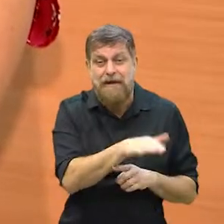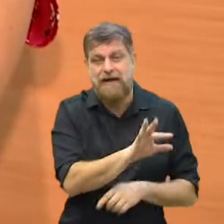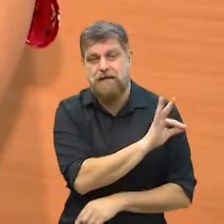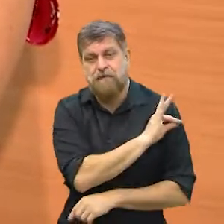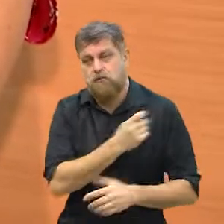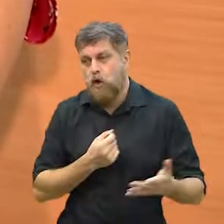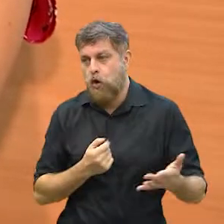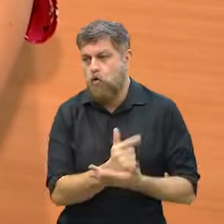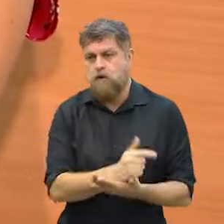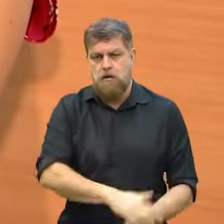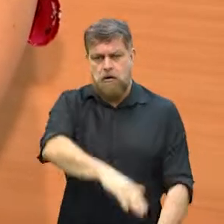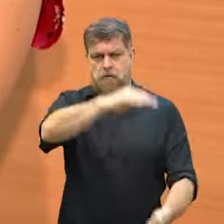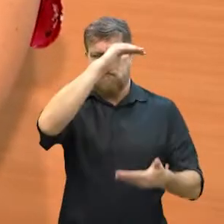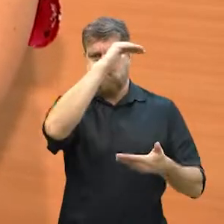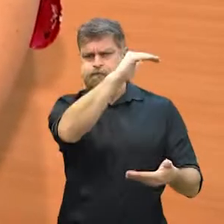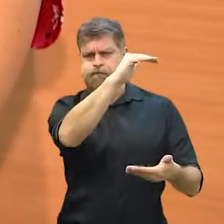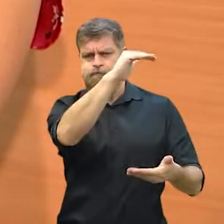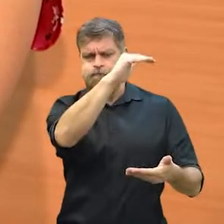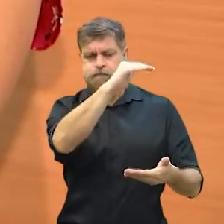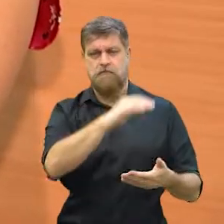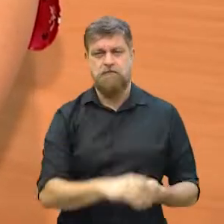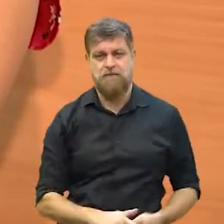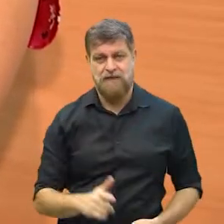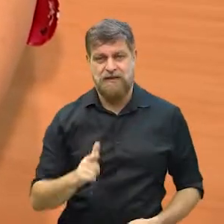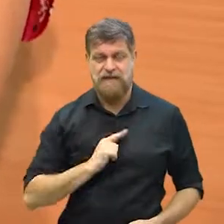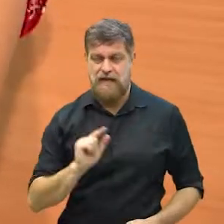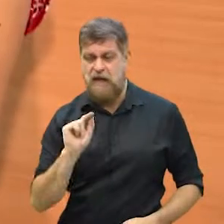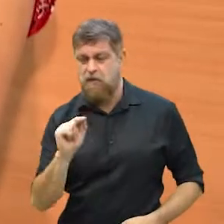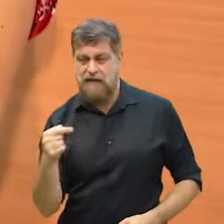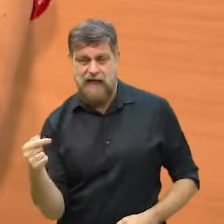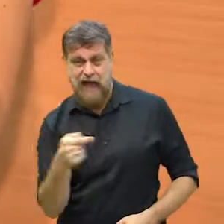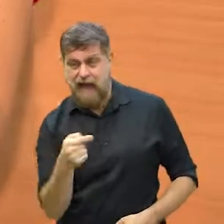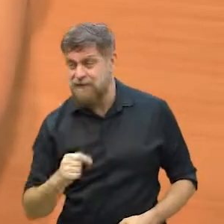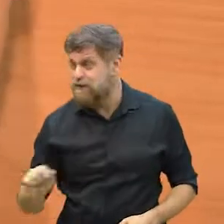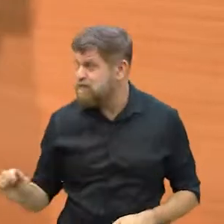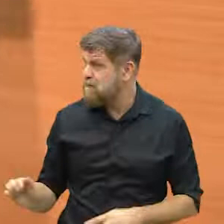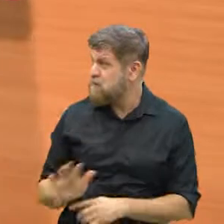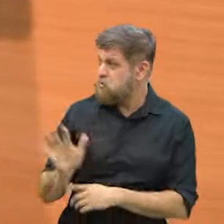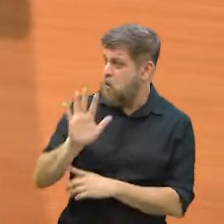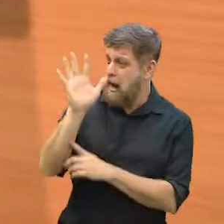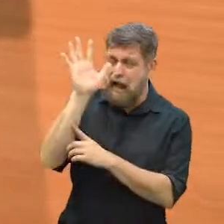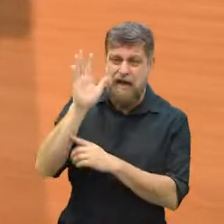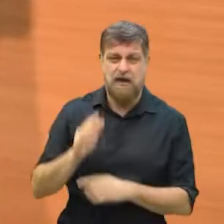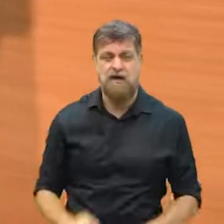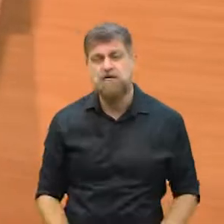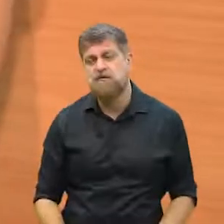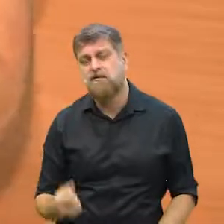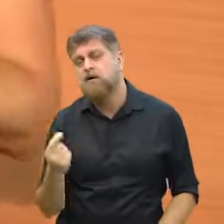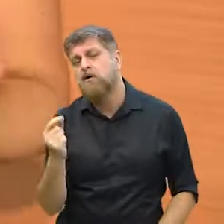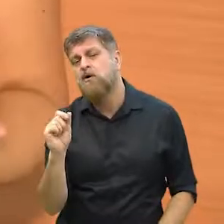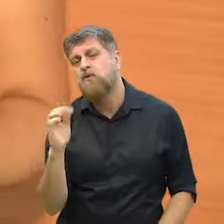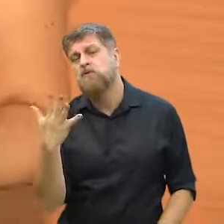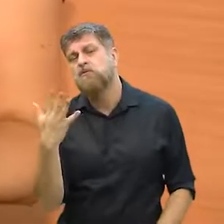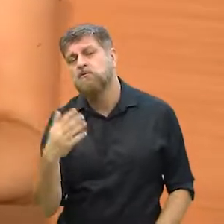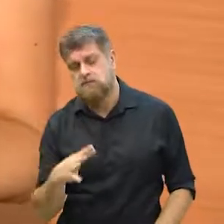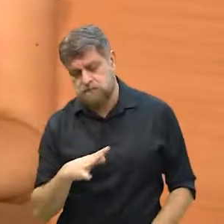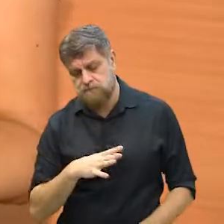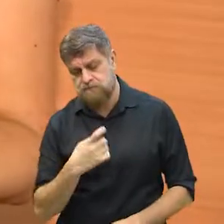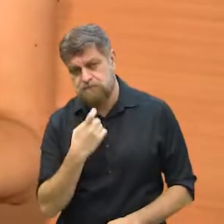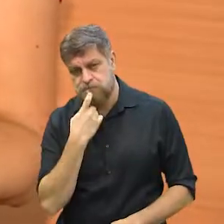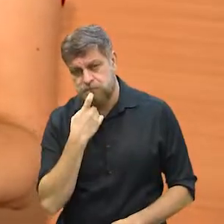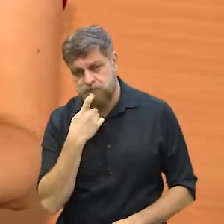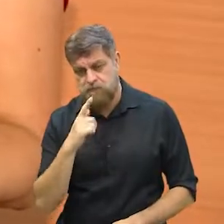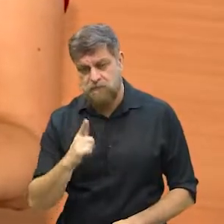barateia o custo, né? E aí, existe o argumento, mas isso seria muito caro para o município. Mas quanto custa para